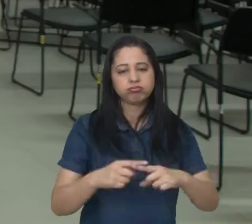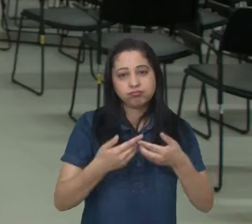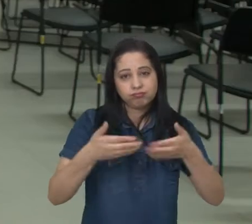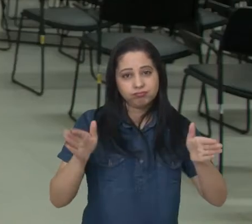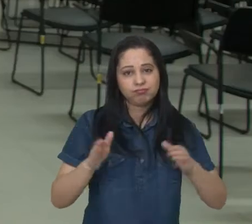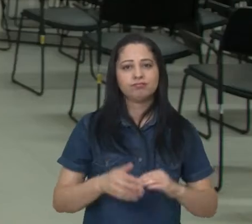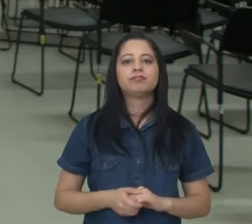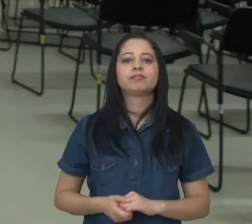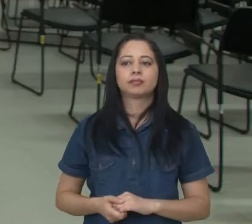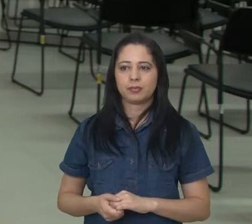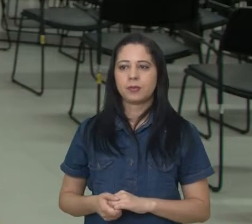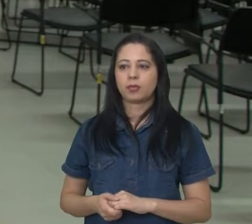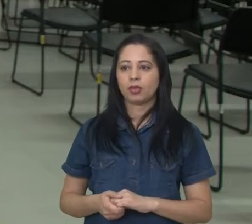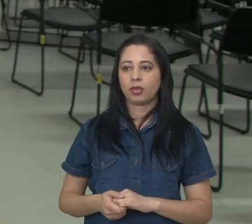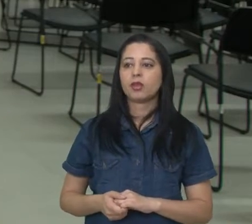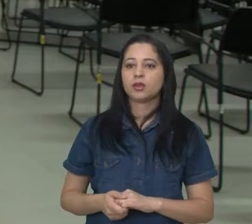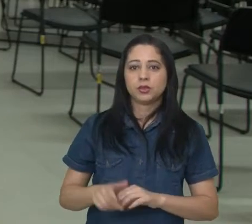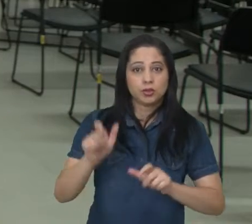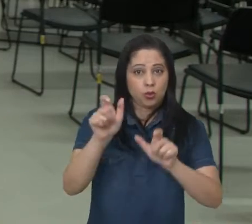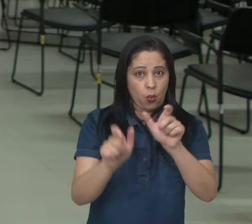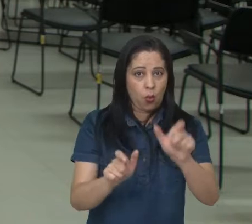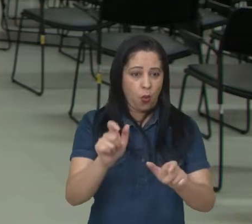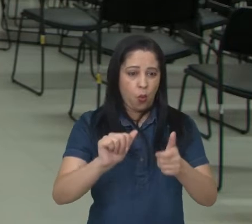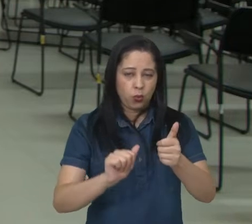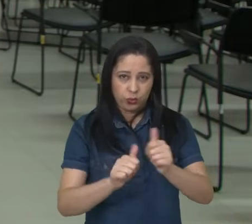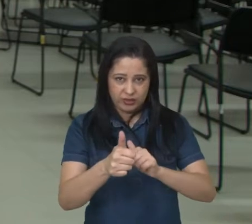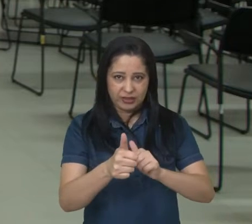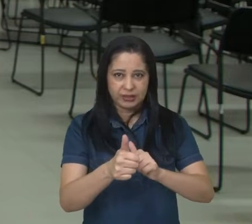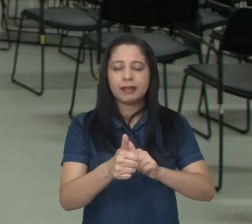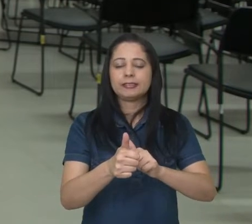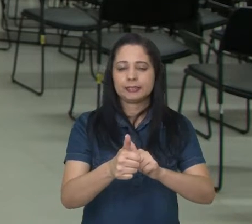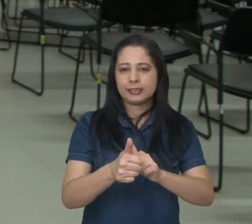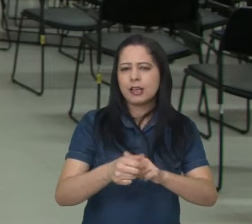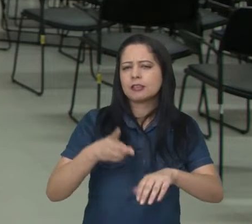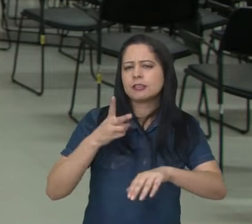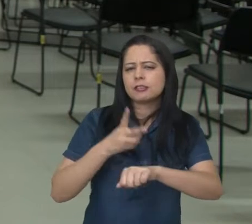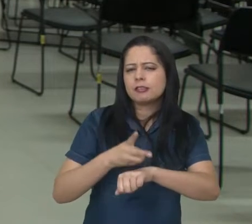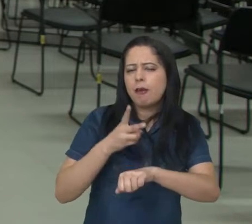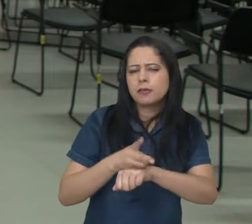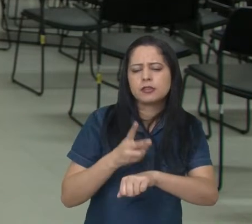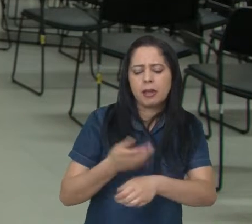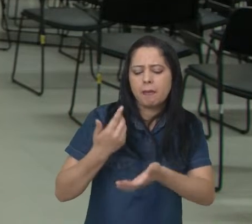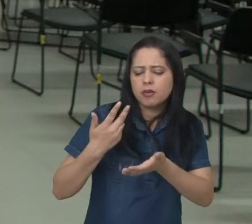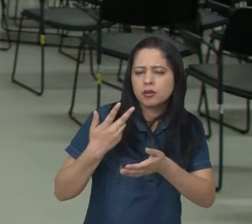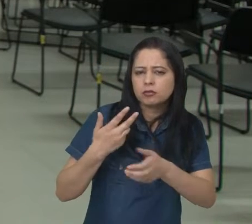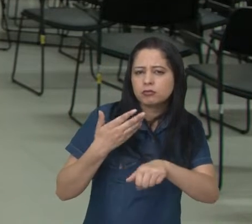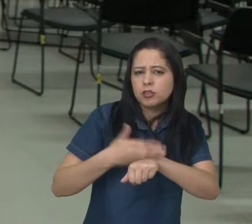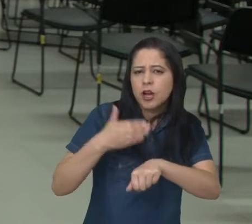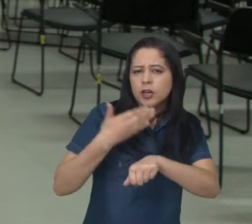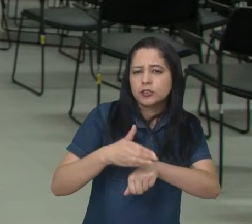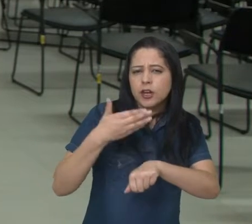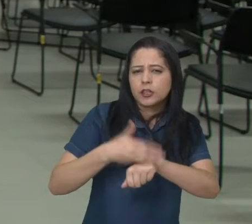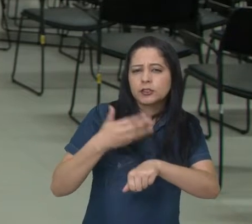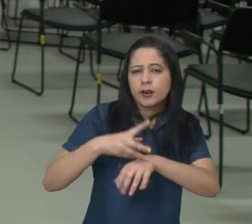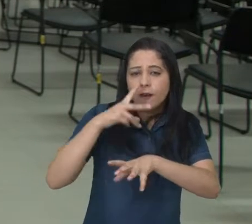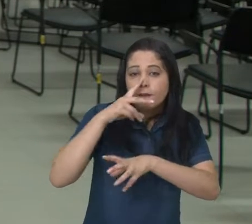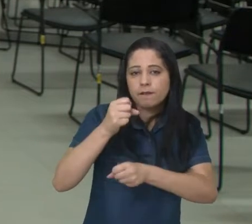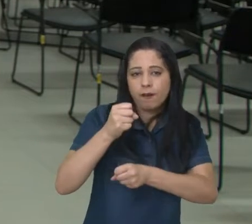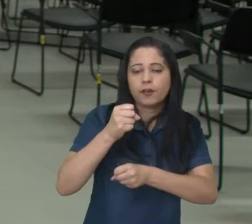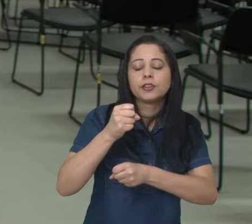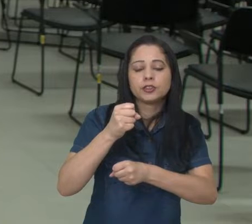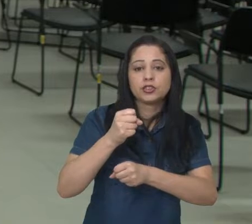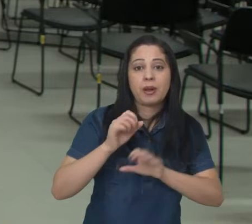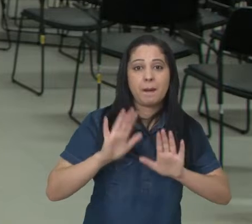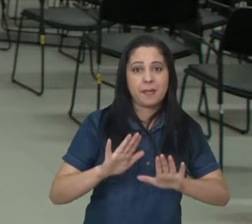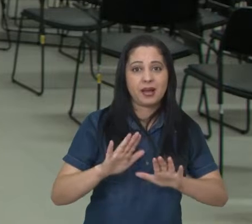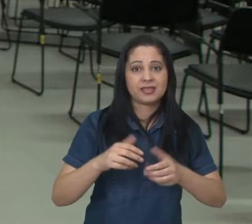Abertos. Como os nossos atletas eles participam de uma forma intensa, vai chegar uma hora, vai